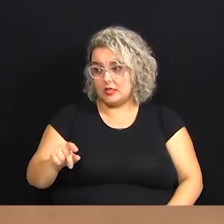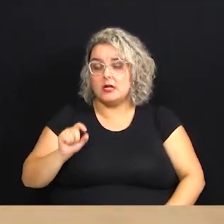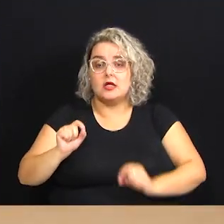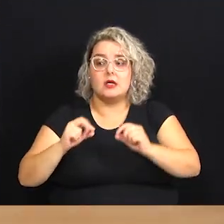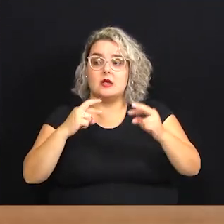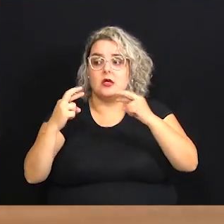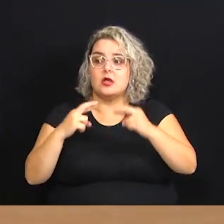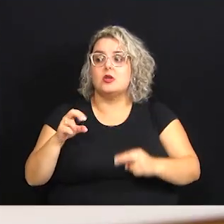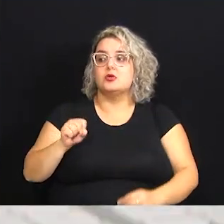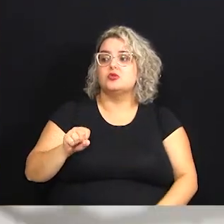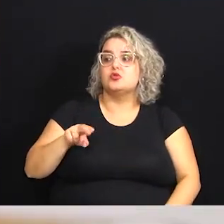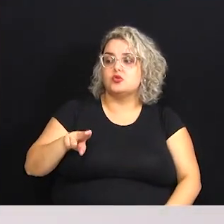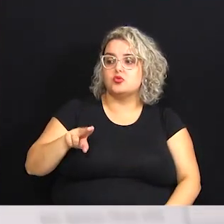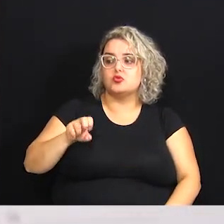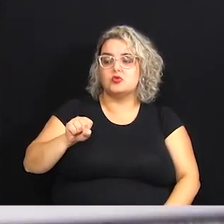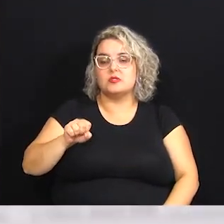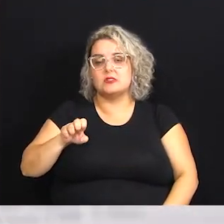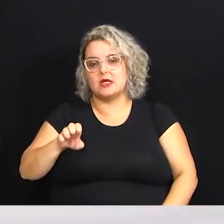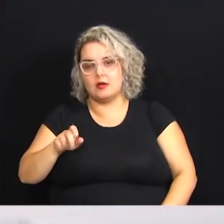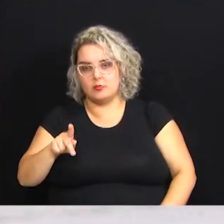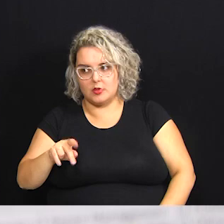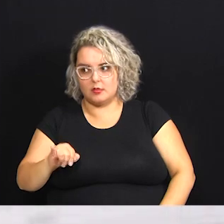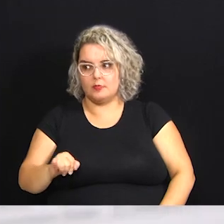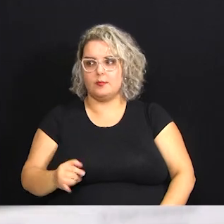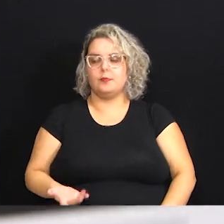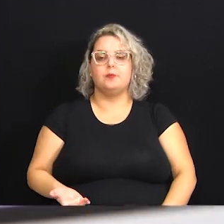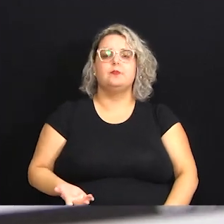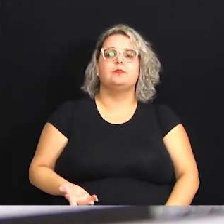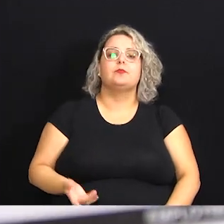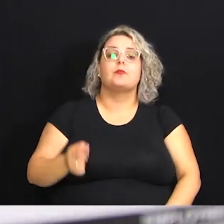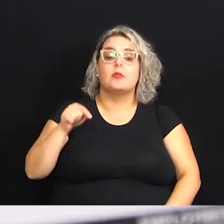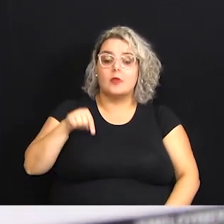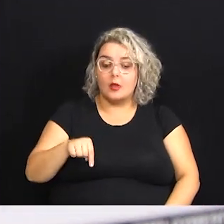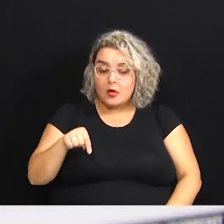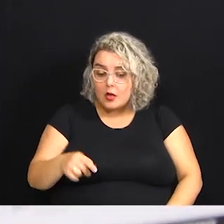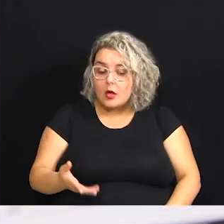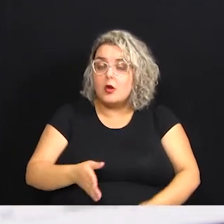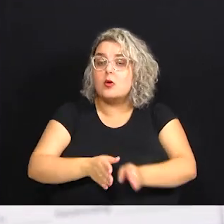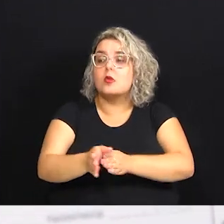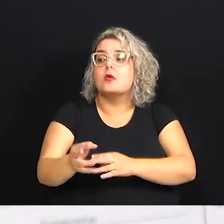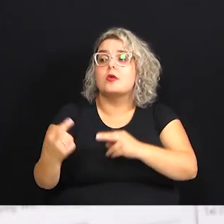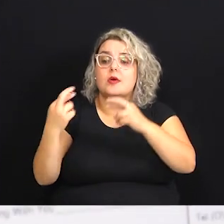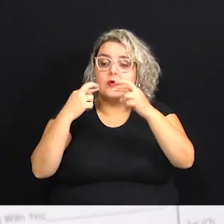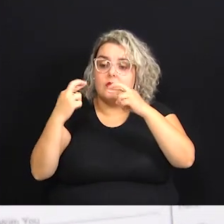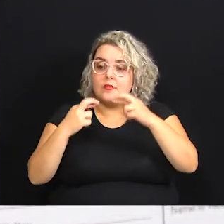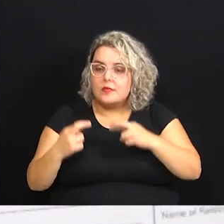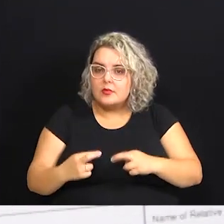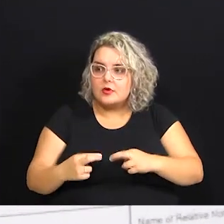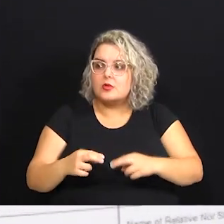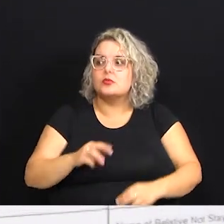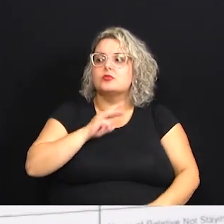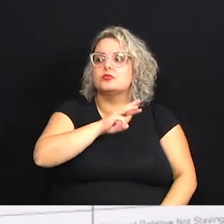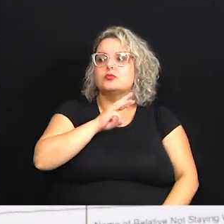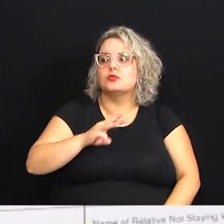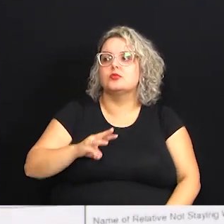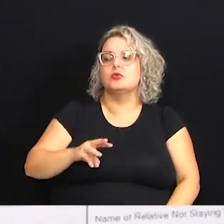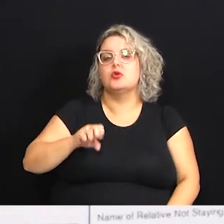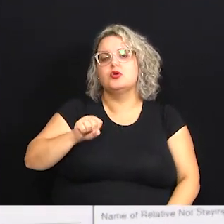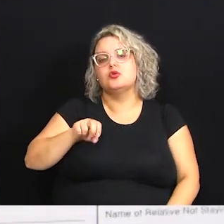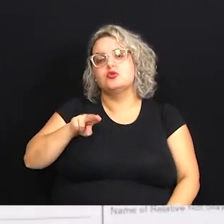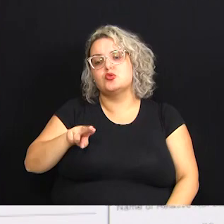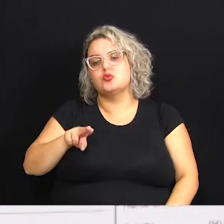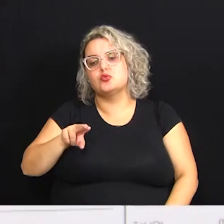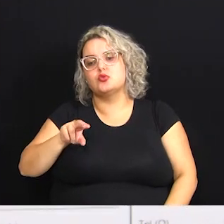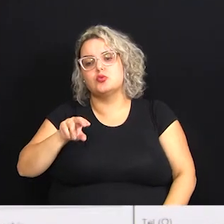a SUSEP, Superintendência de Seguros Privados. Então, a recomendação é verificar no site da